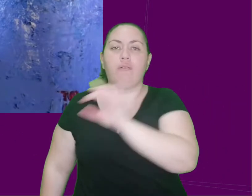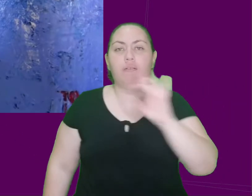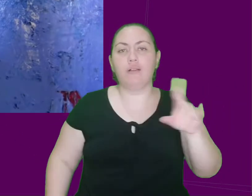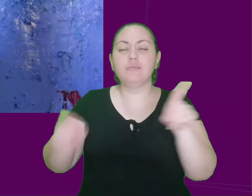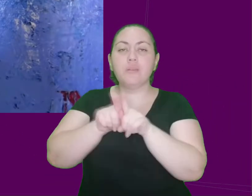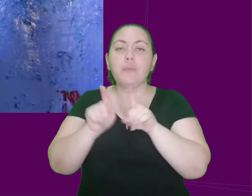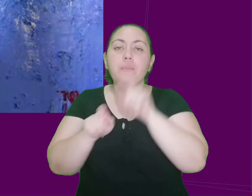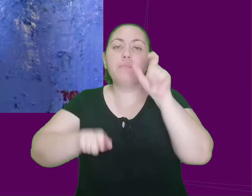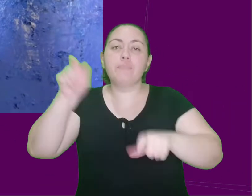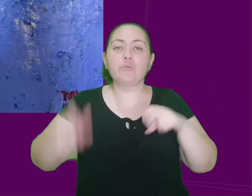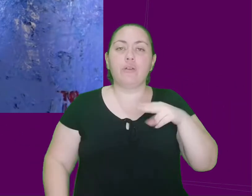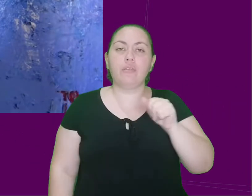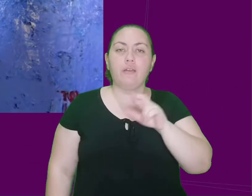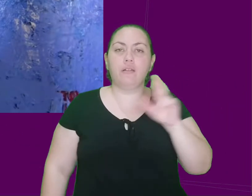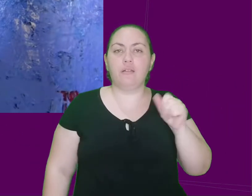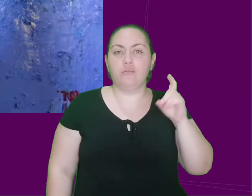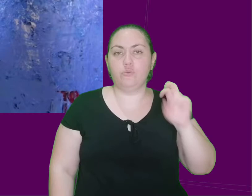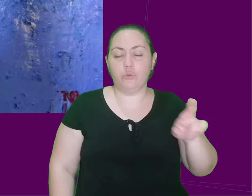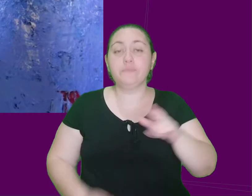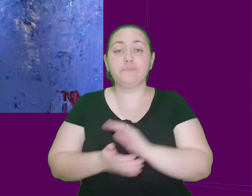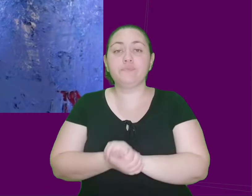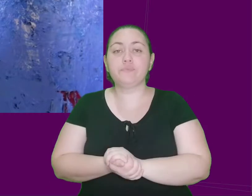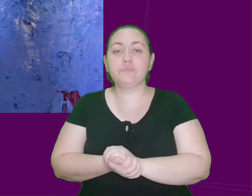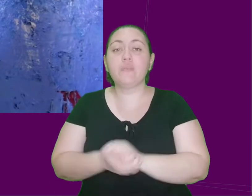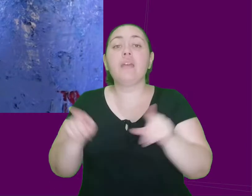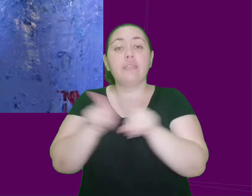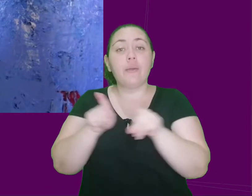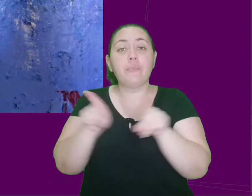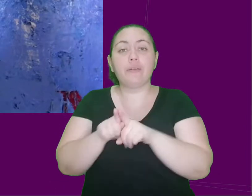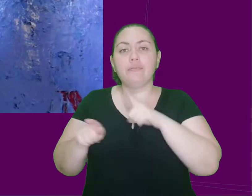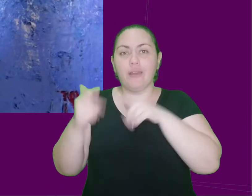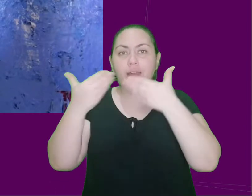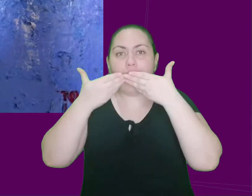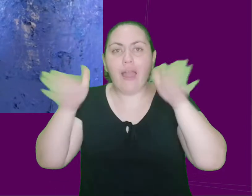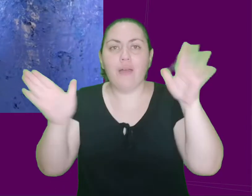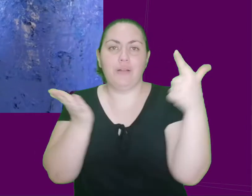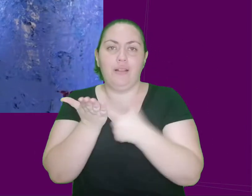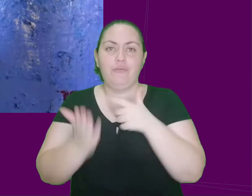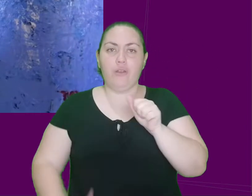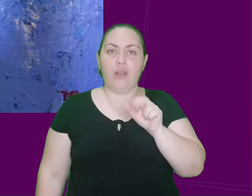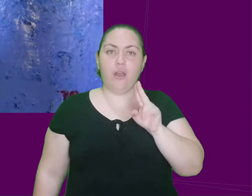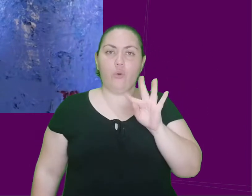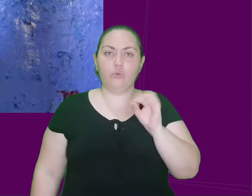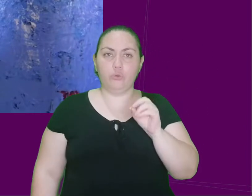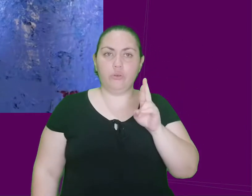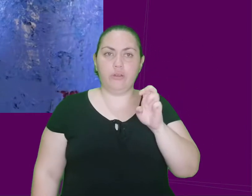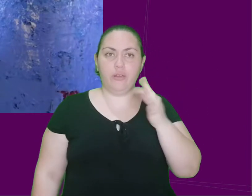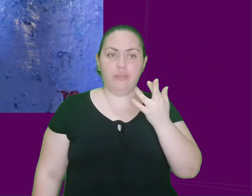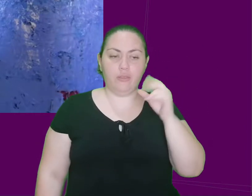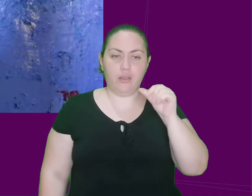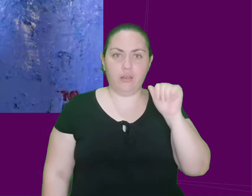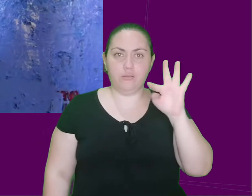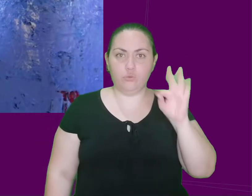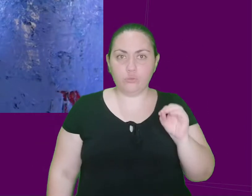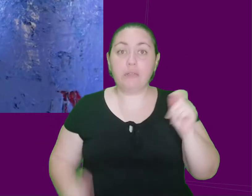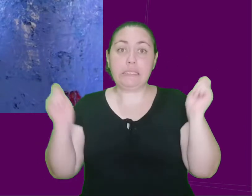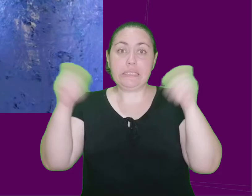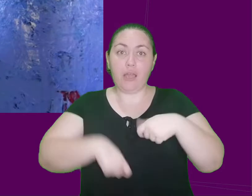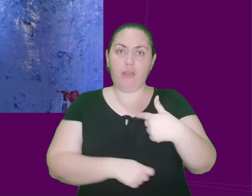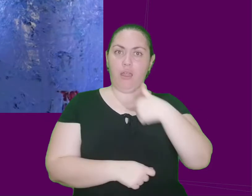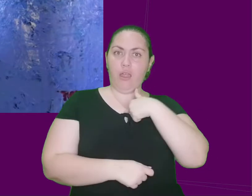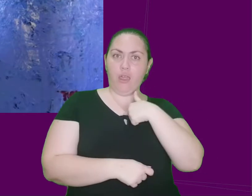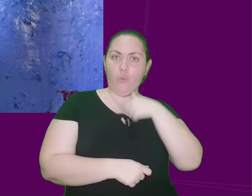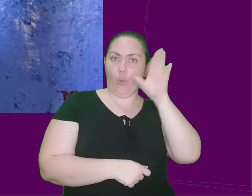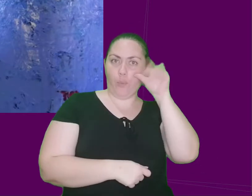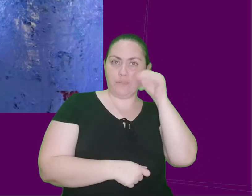e os seus narradores. Além disso, a abertura do livro com autorretrato conecta esse eu, esse sujeito